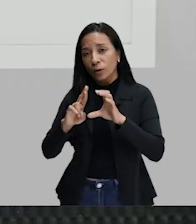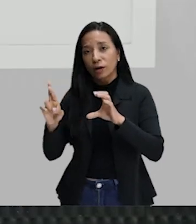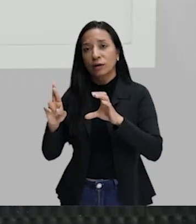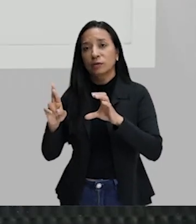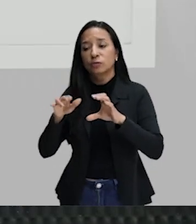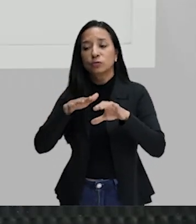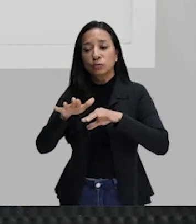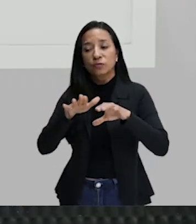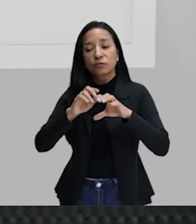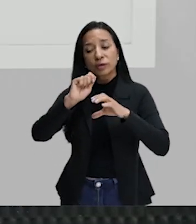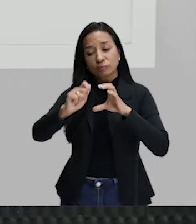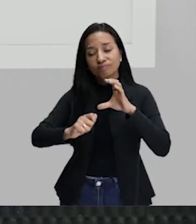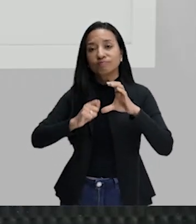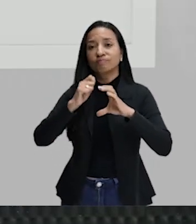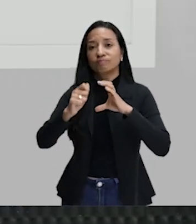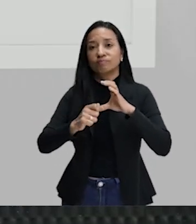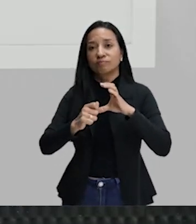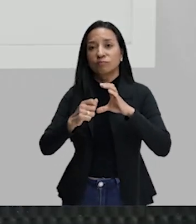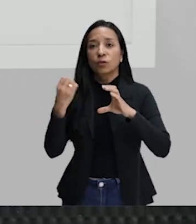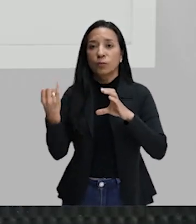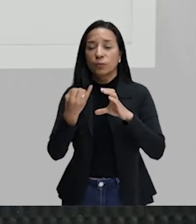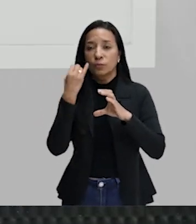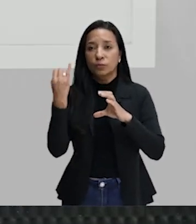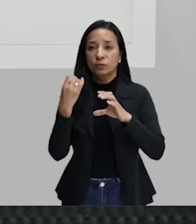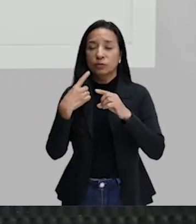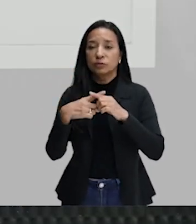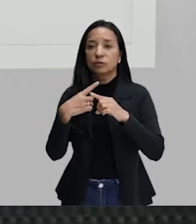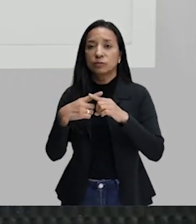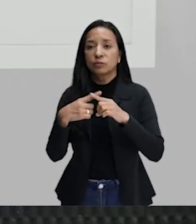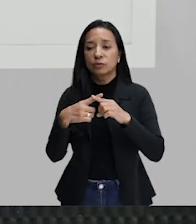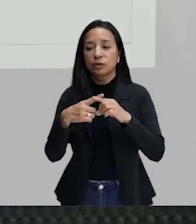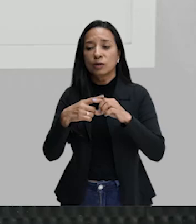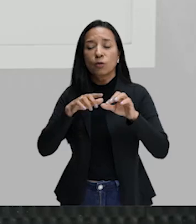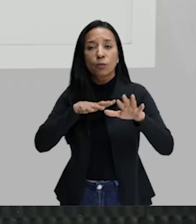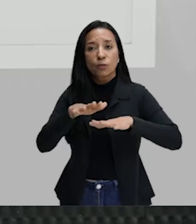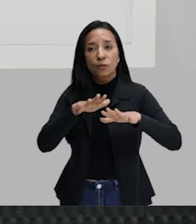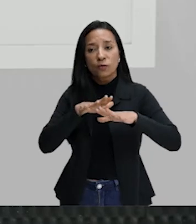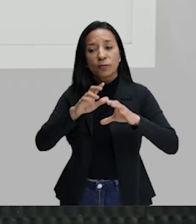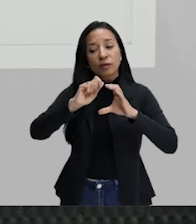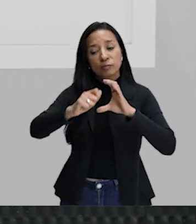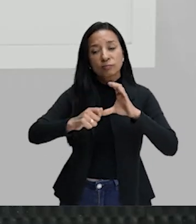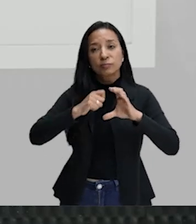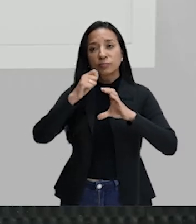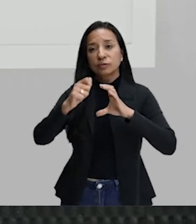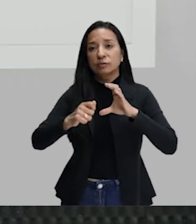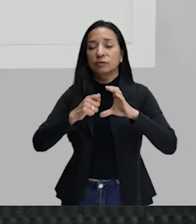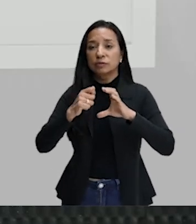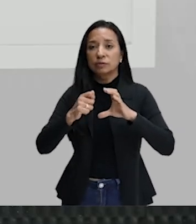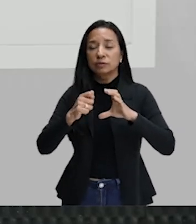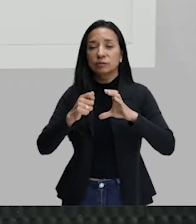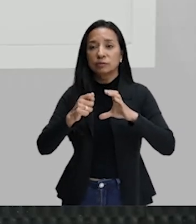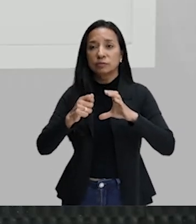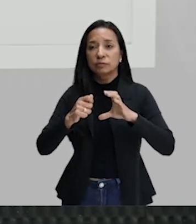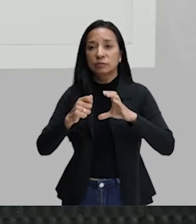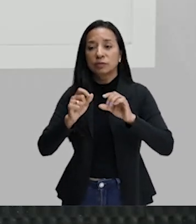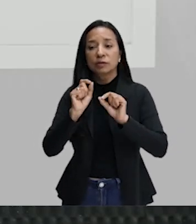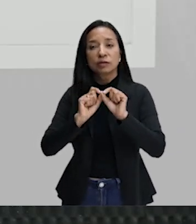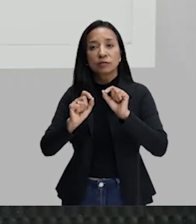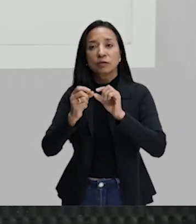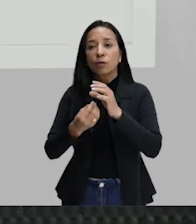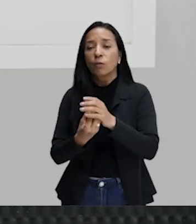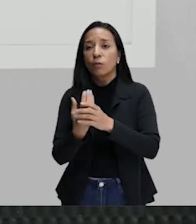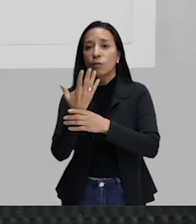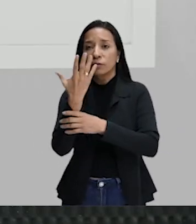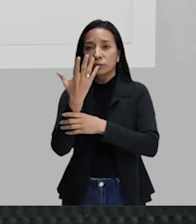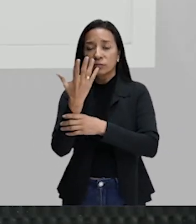carga. Isso aqui é importante, porque justamente o movimento desta carga aqui, nesse plano imerso, tá certo? É que vai dar